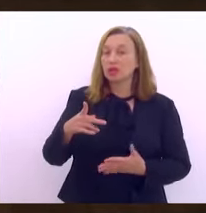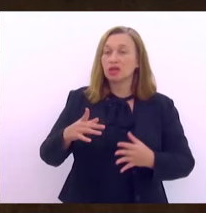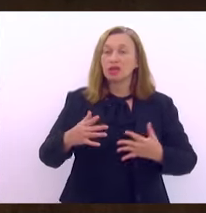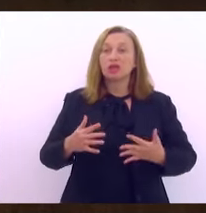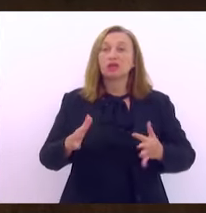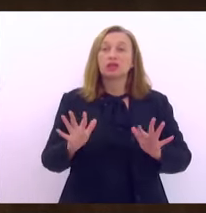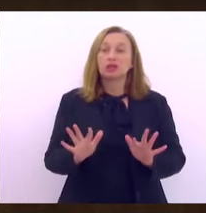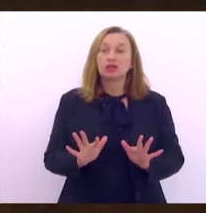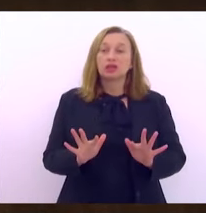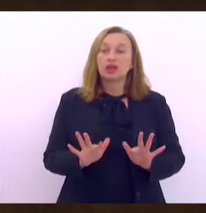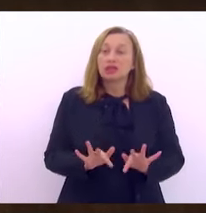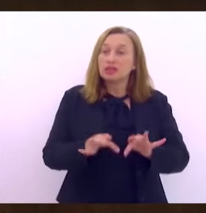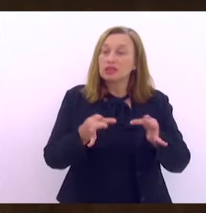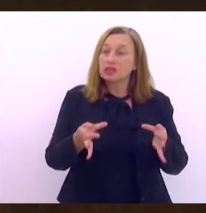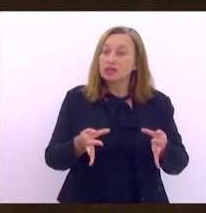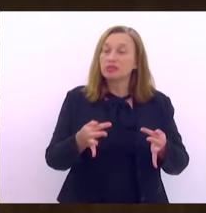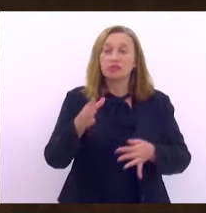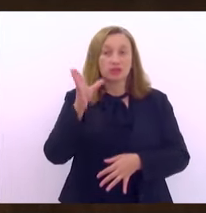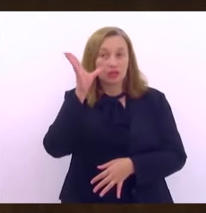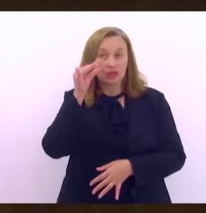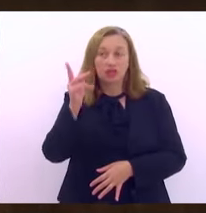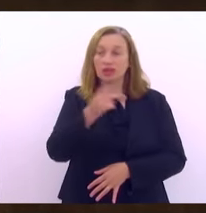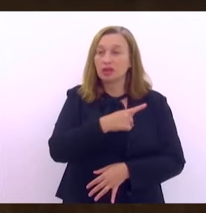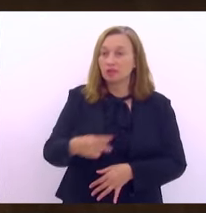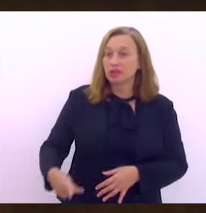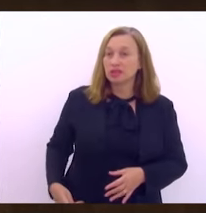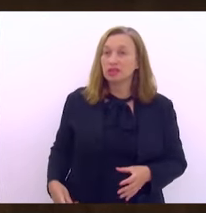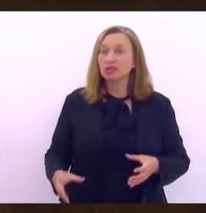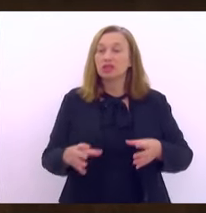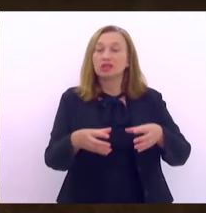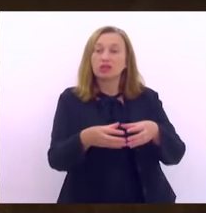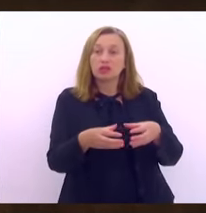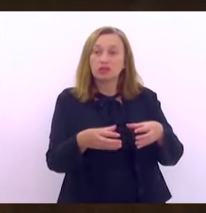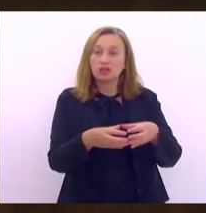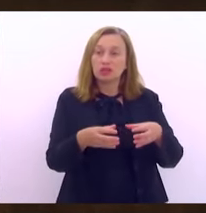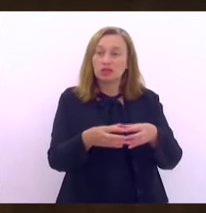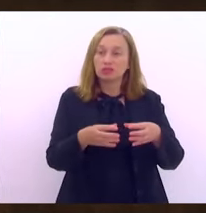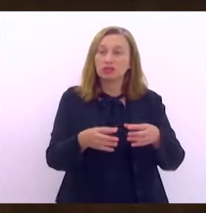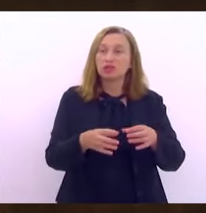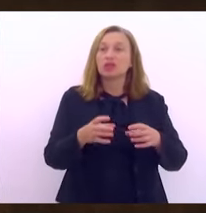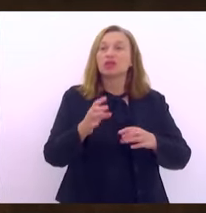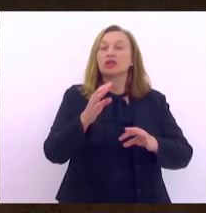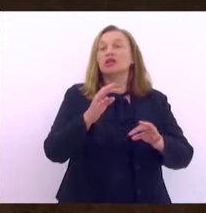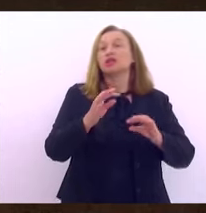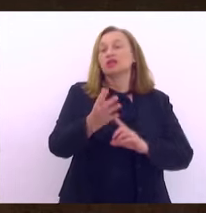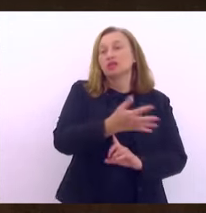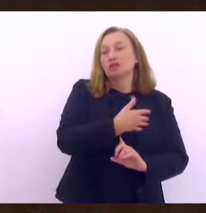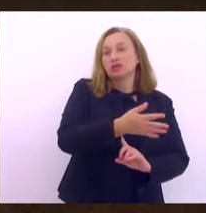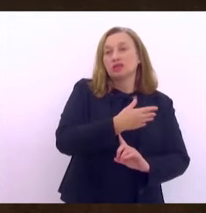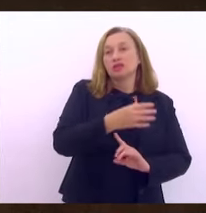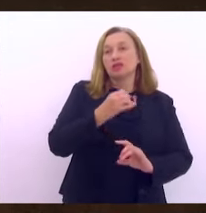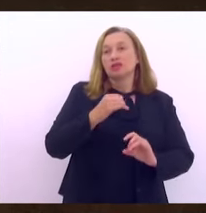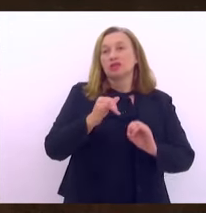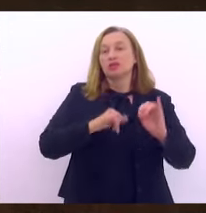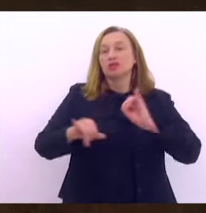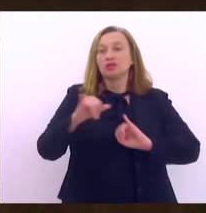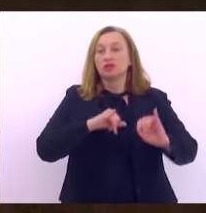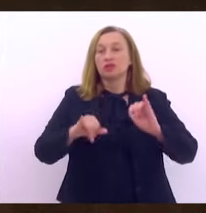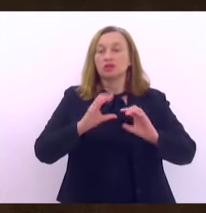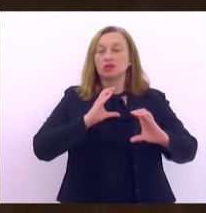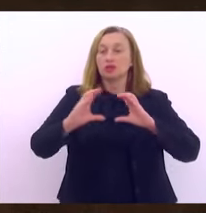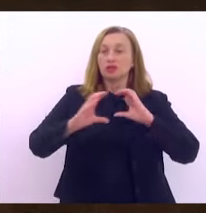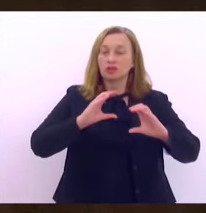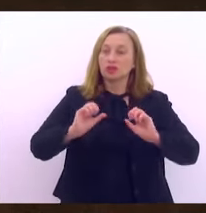muito interessante. E ele é presidente da Confederação Nacional de Tecnologia da Informação e Comunicação, defensor das